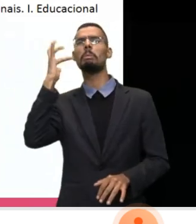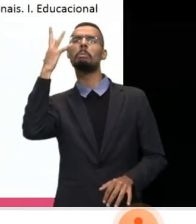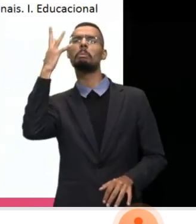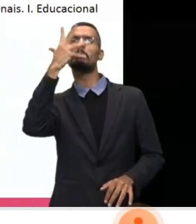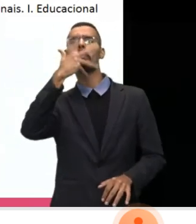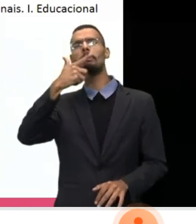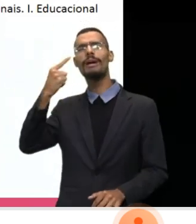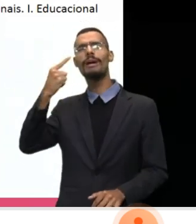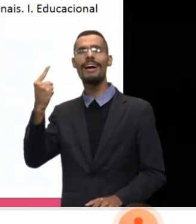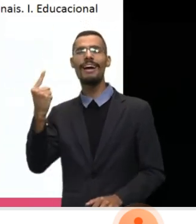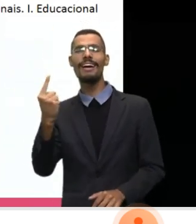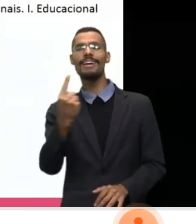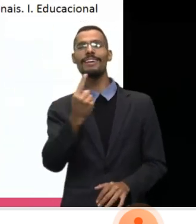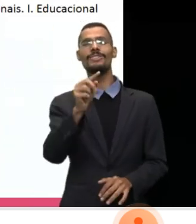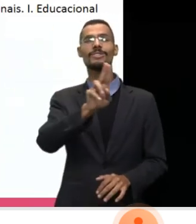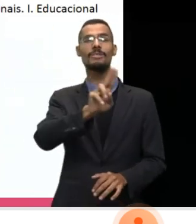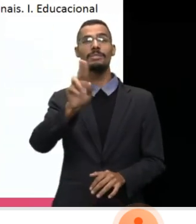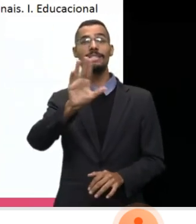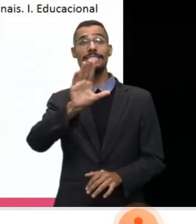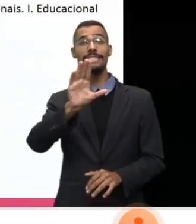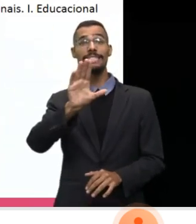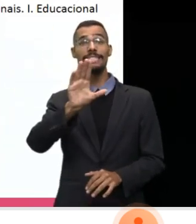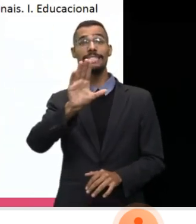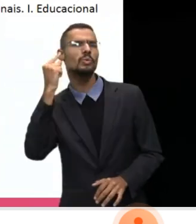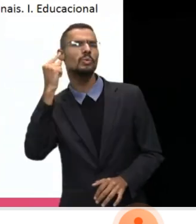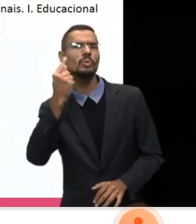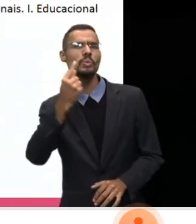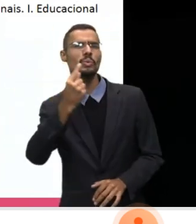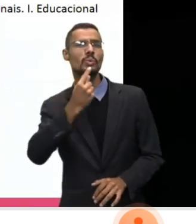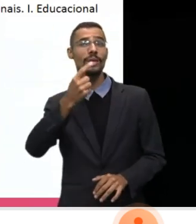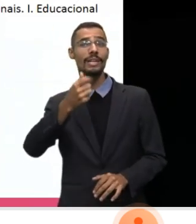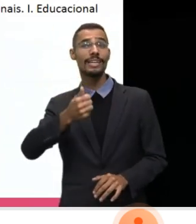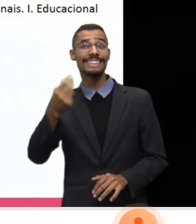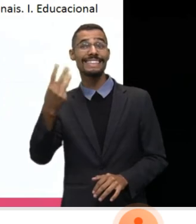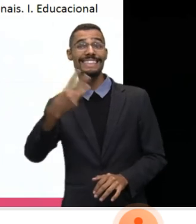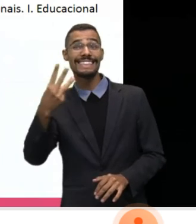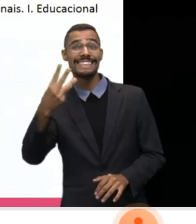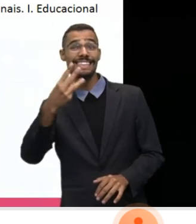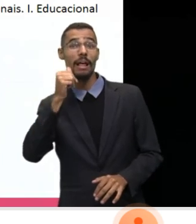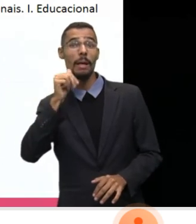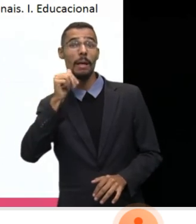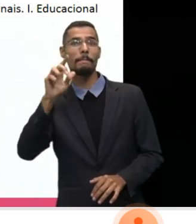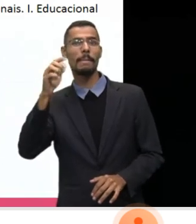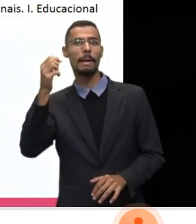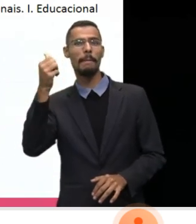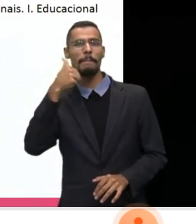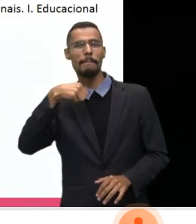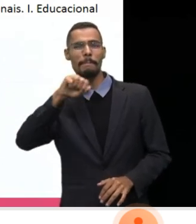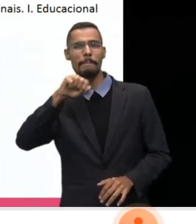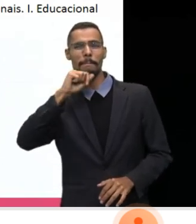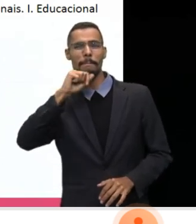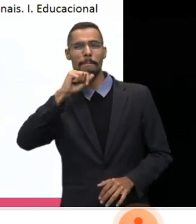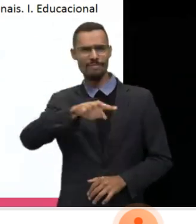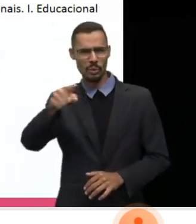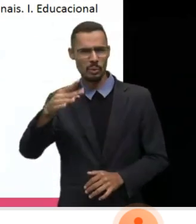chamava Cinderela, ela era surda e tinha 3 irmãs e uma madrasta. Vocês conhecem este livro?